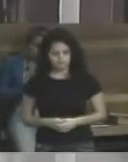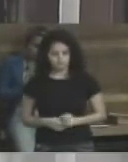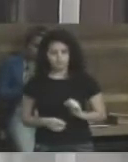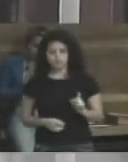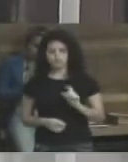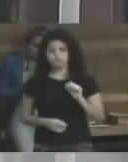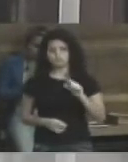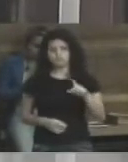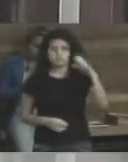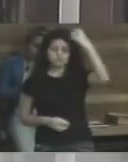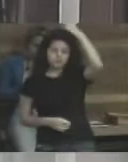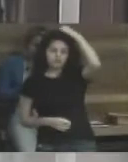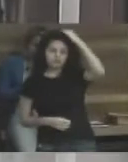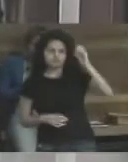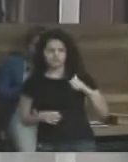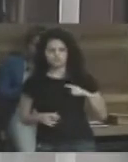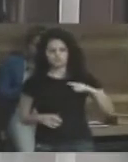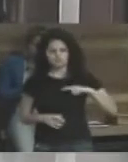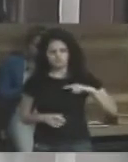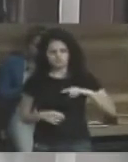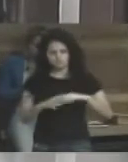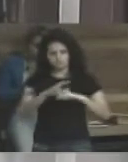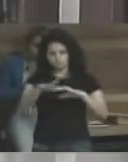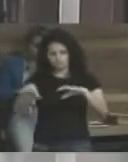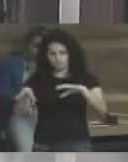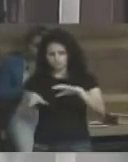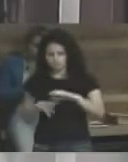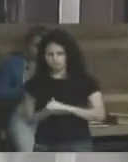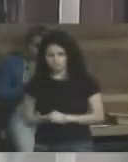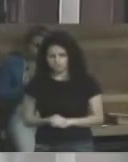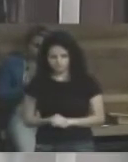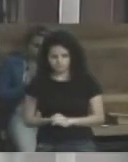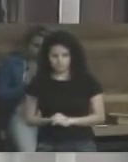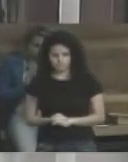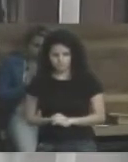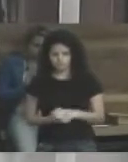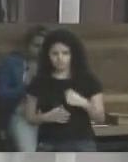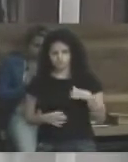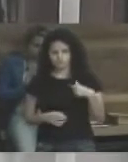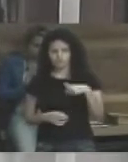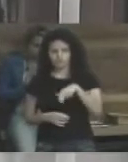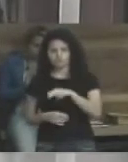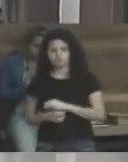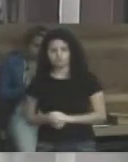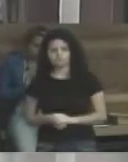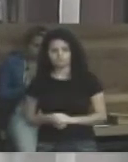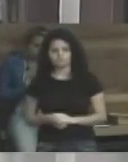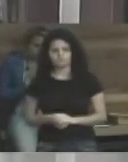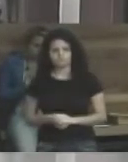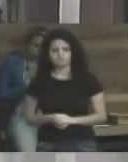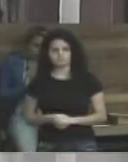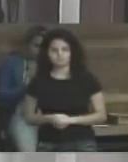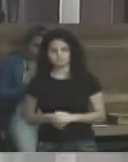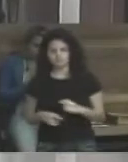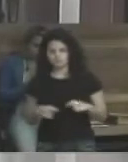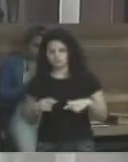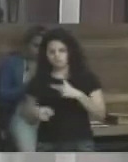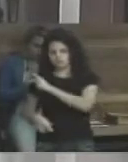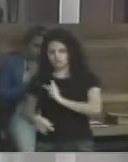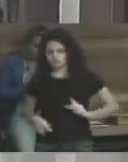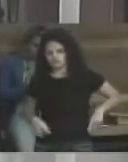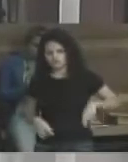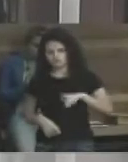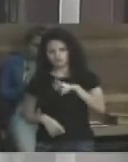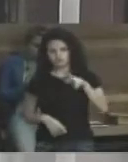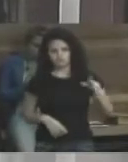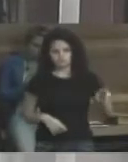nossa cidade, como de toda a região. Então, eu mesmo já entrei em contato também com o presidente da Câmara de Porto Real, presidente da Câmara de Paraty, presidente da